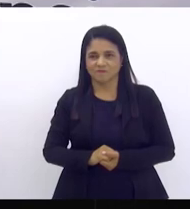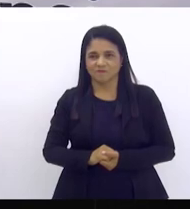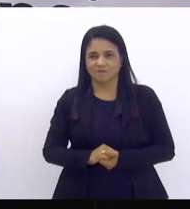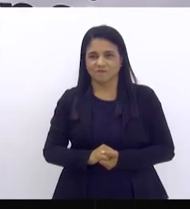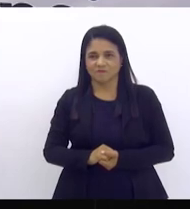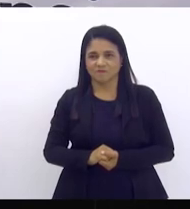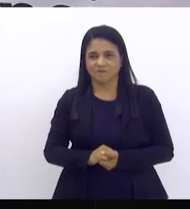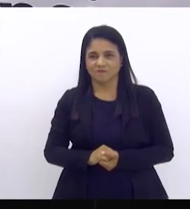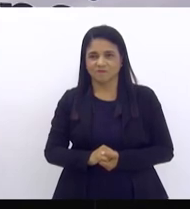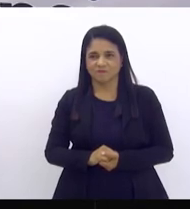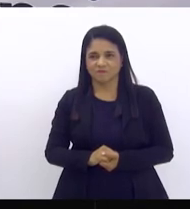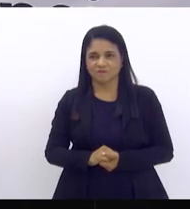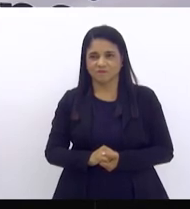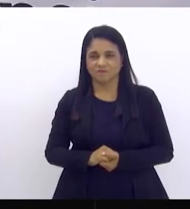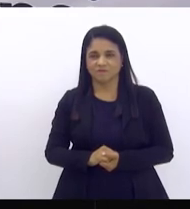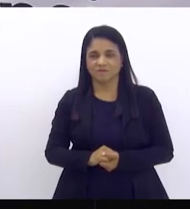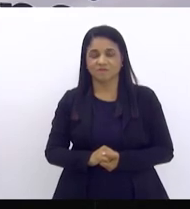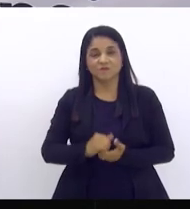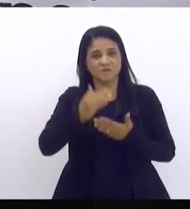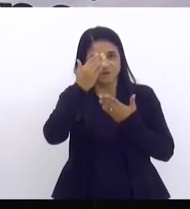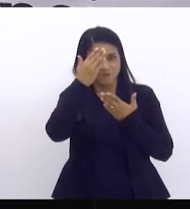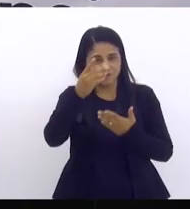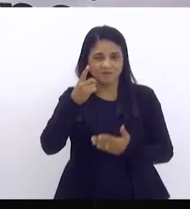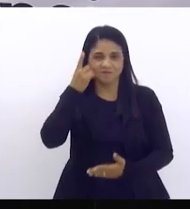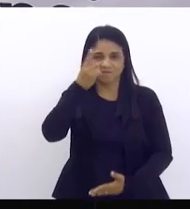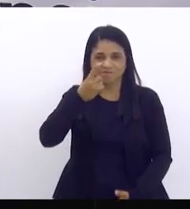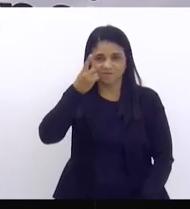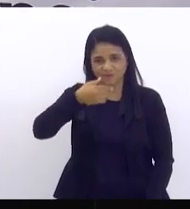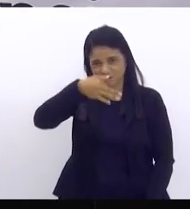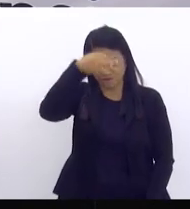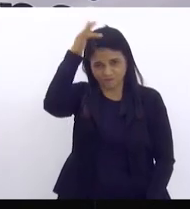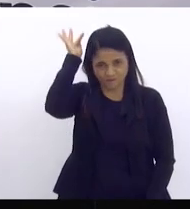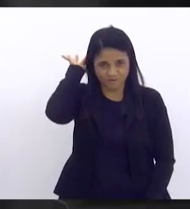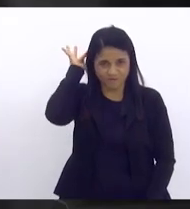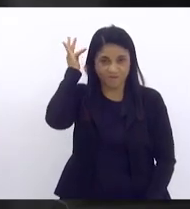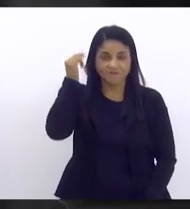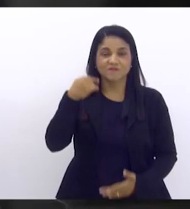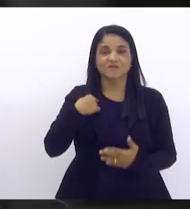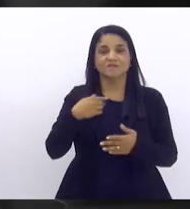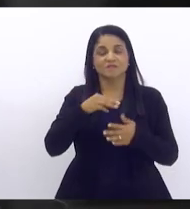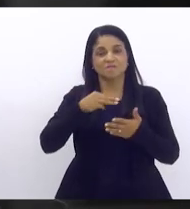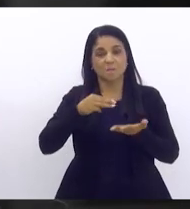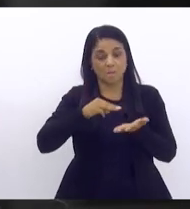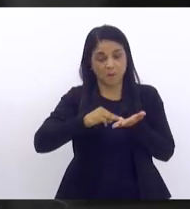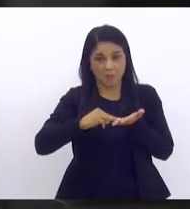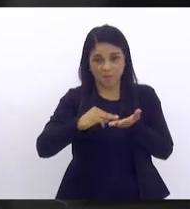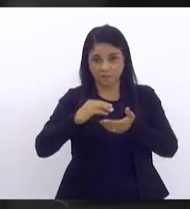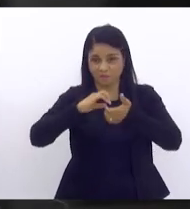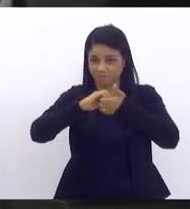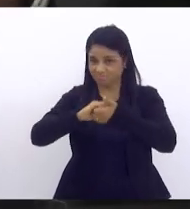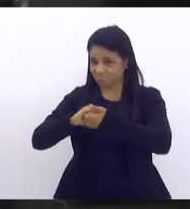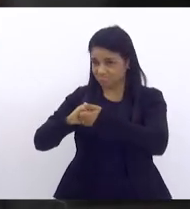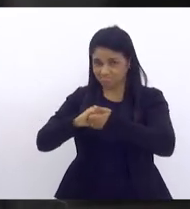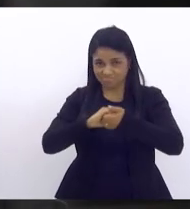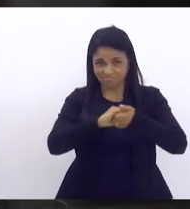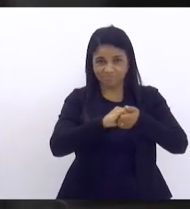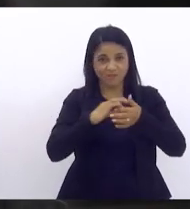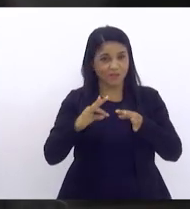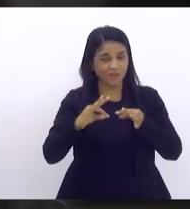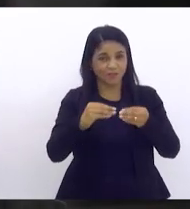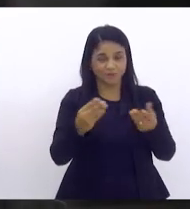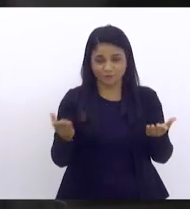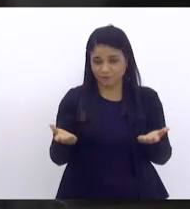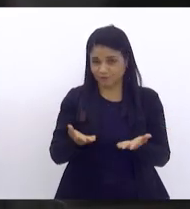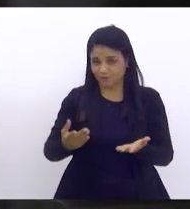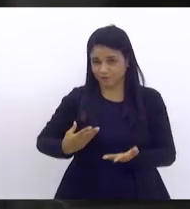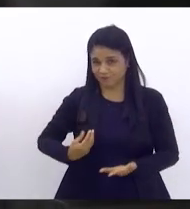Alô. Muito obrigado, deputado Fred Pacheco. Quero saudar aos membros da mesa, a todos os clérigos